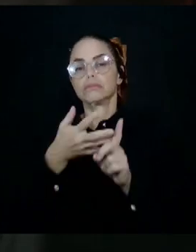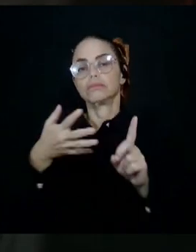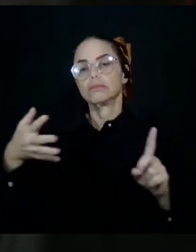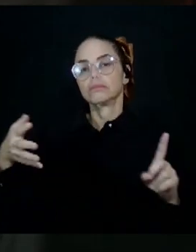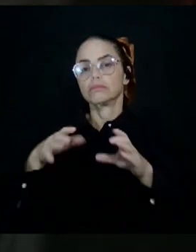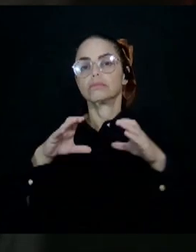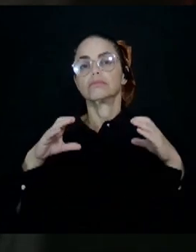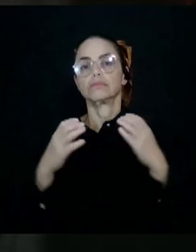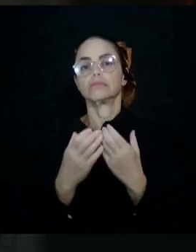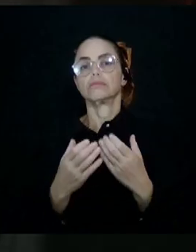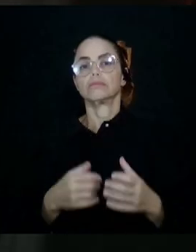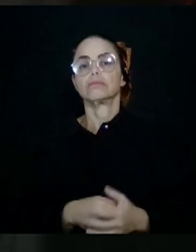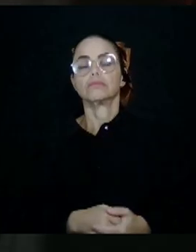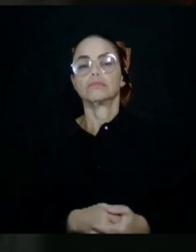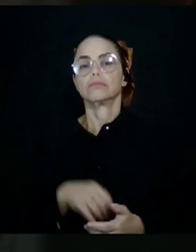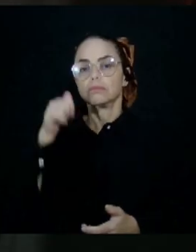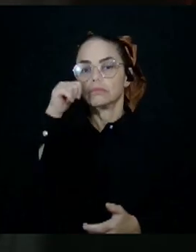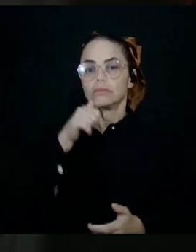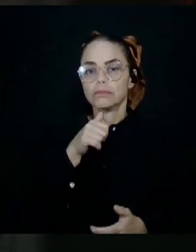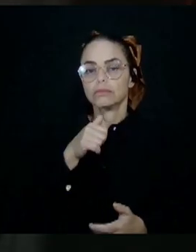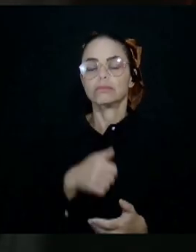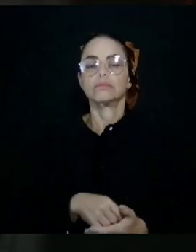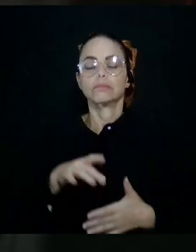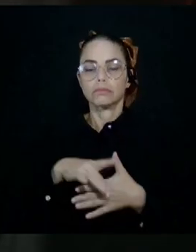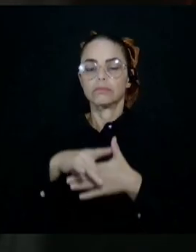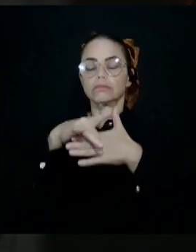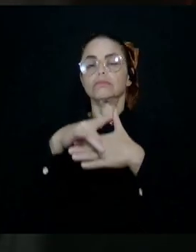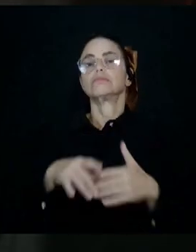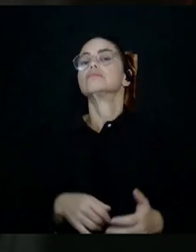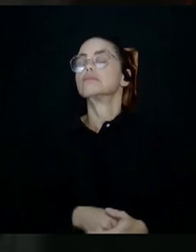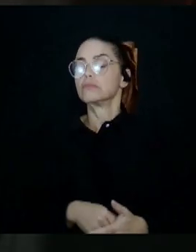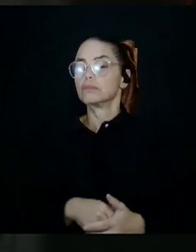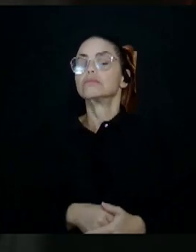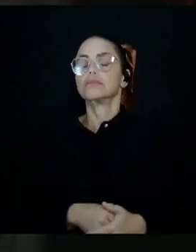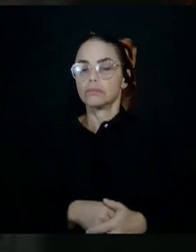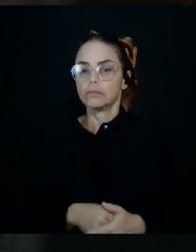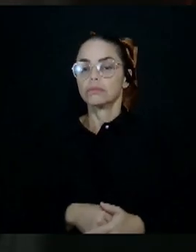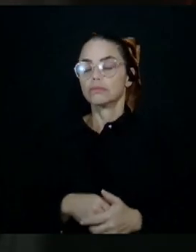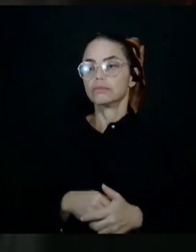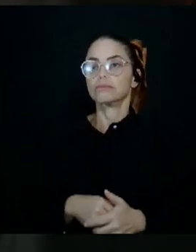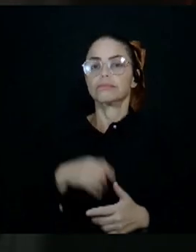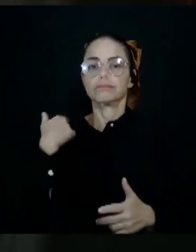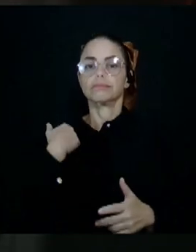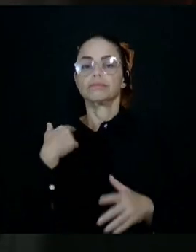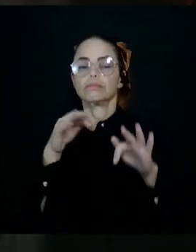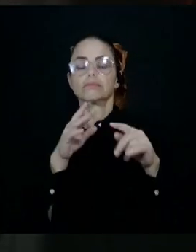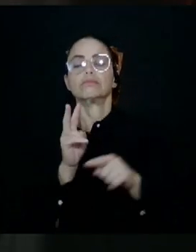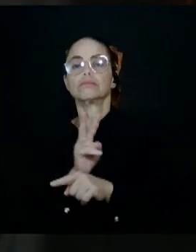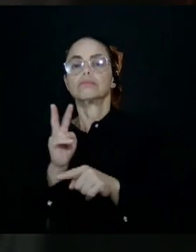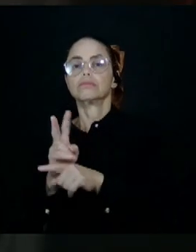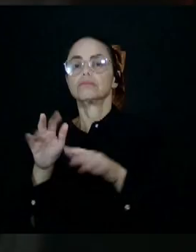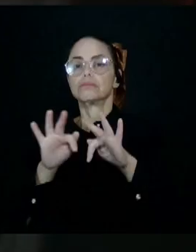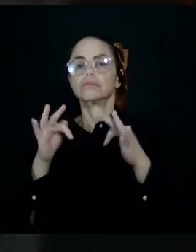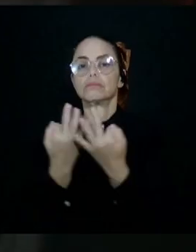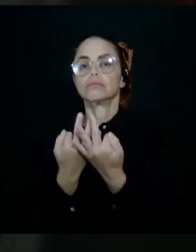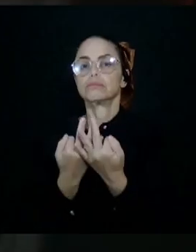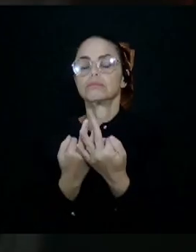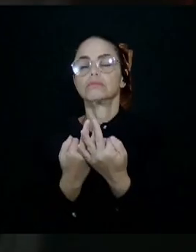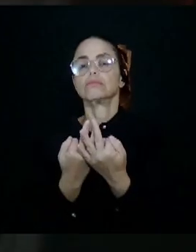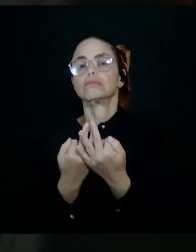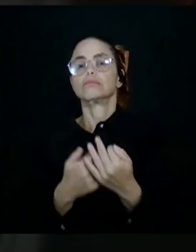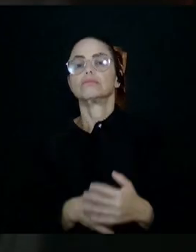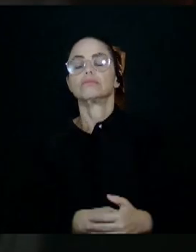né? As mulheres que lideram, as mulheres que estão à frente da família, todas elas